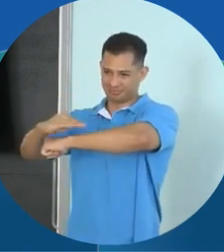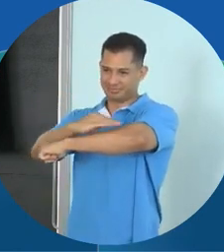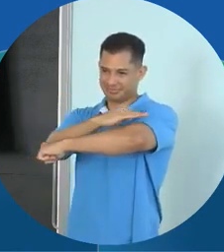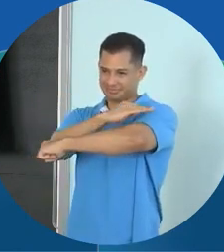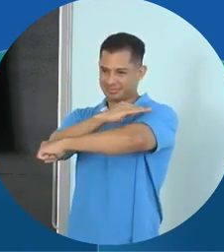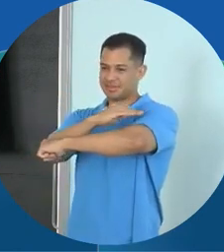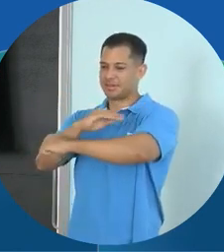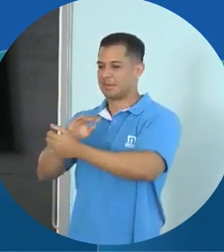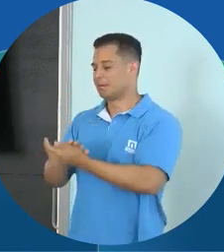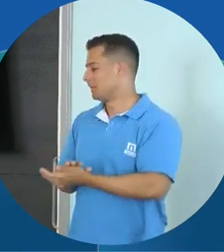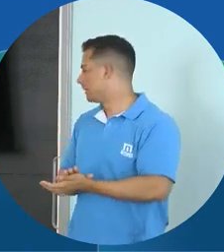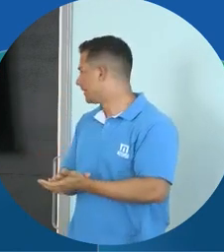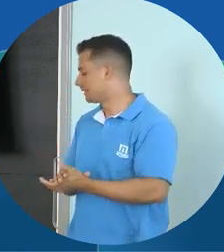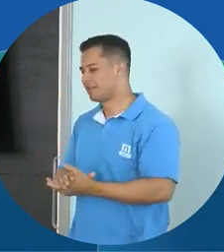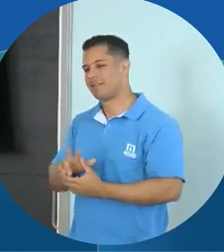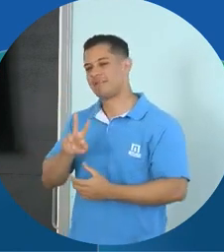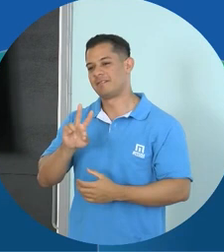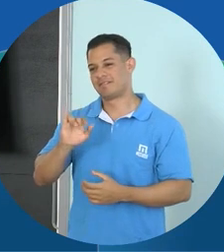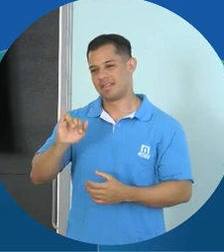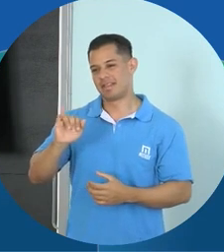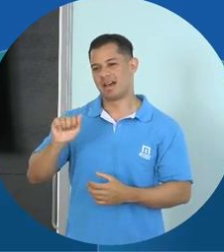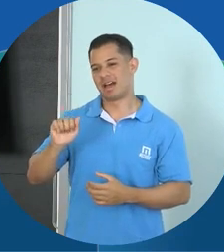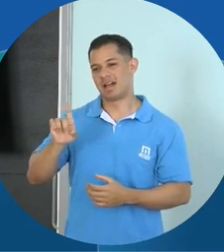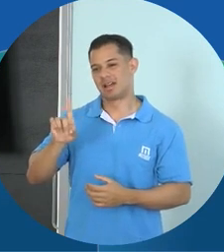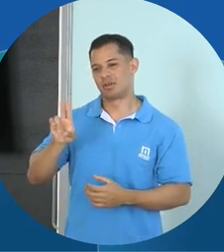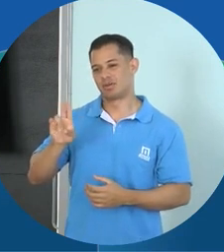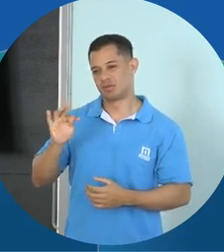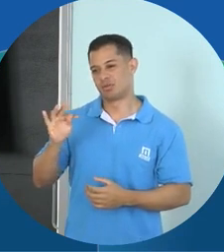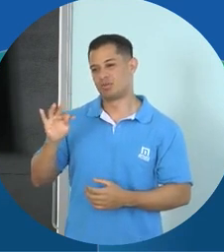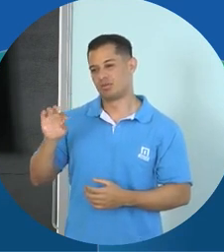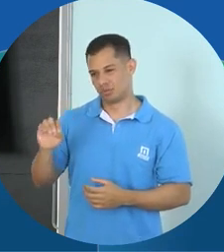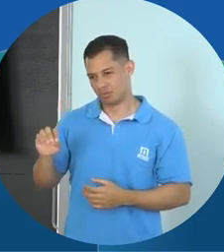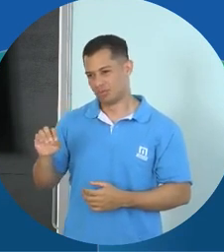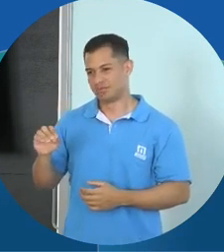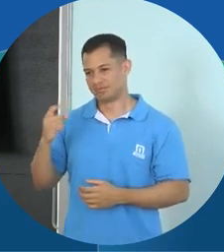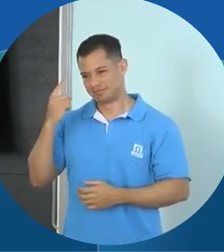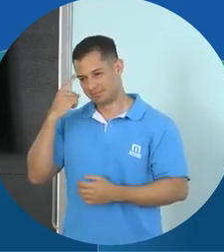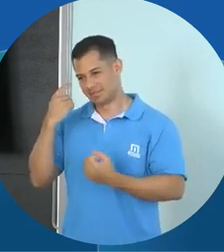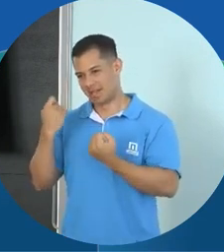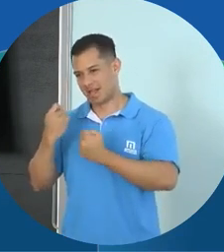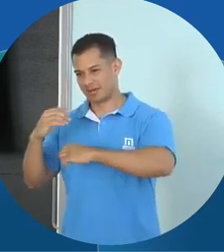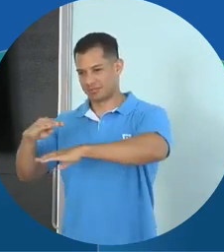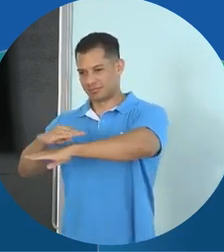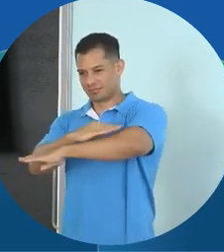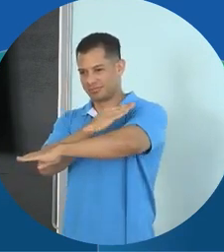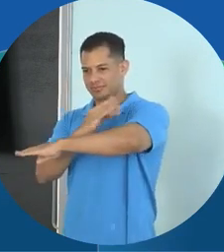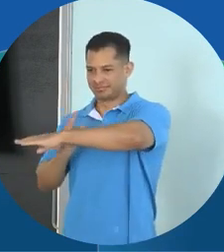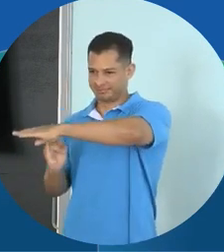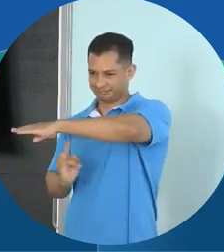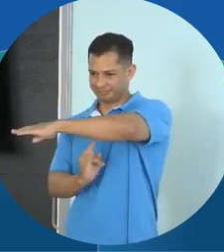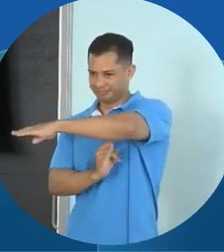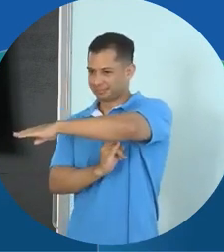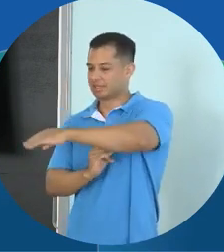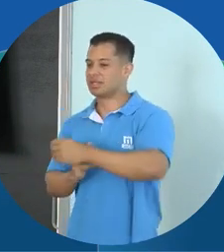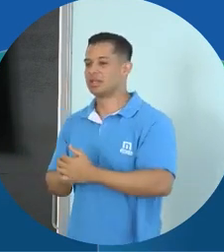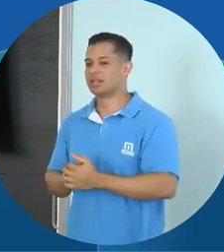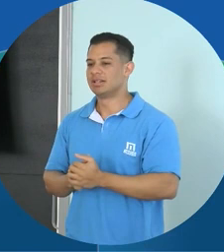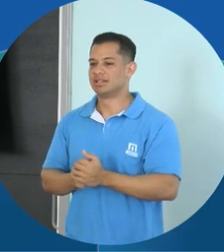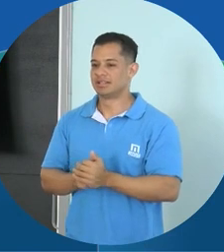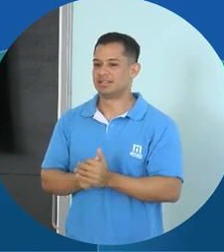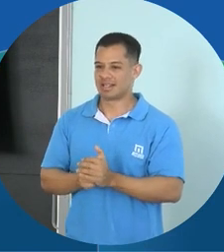maior, mas que a ferrovia que chega na usina, né, a gente teve um novo traçado